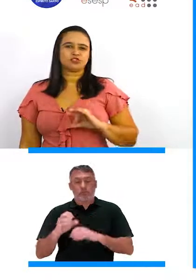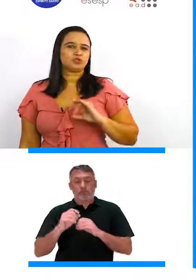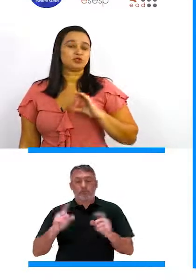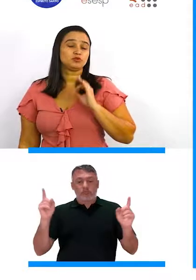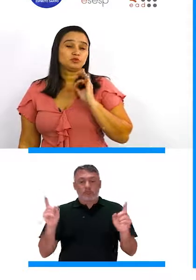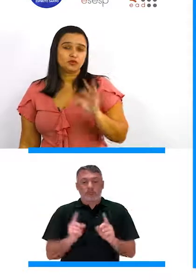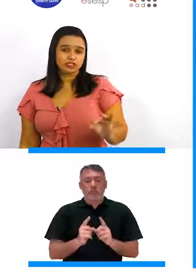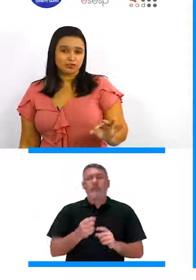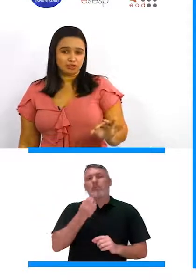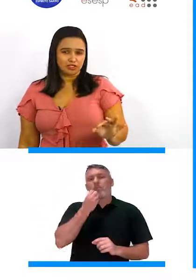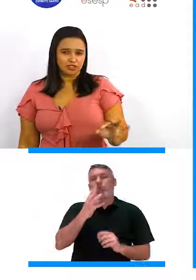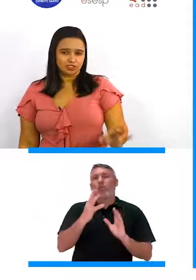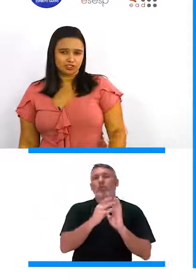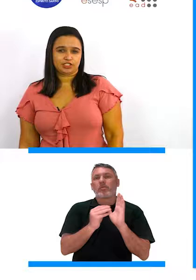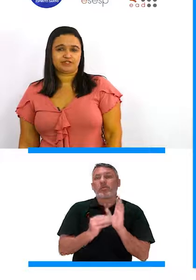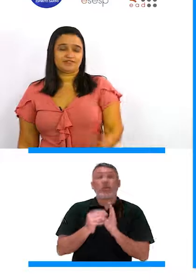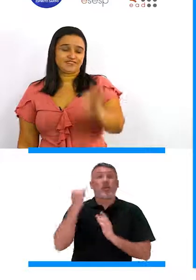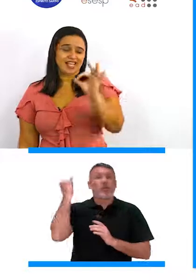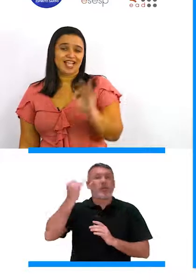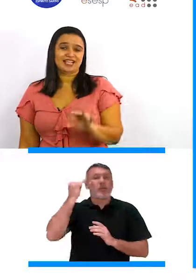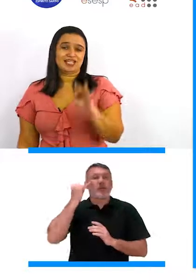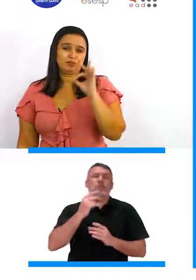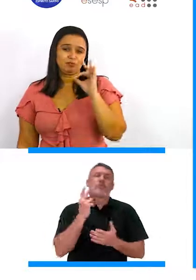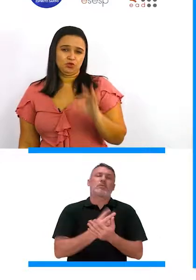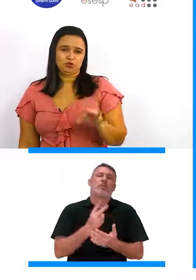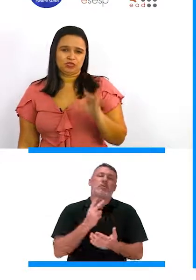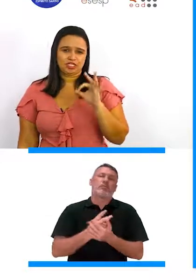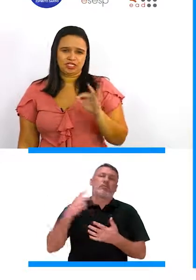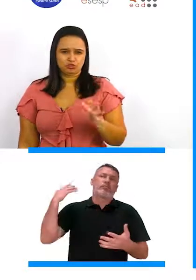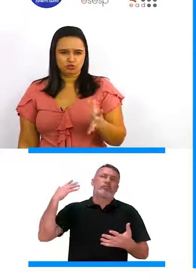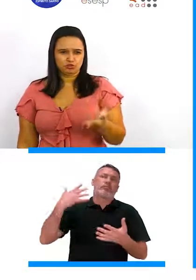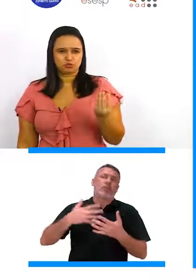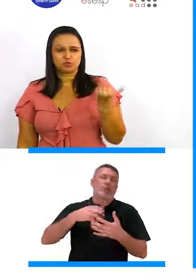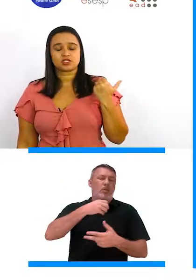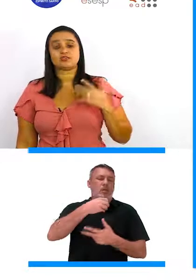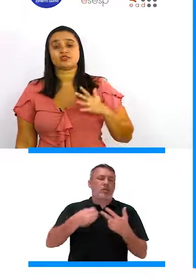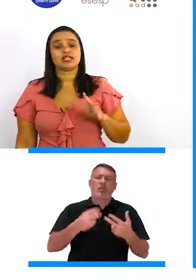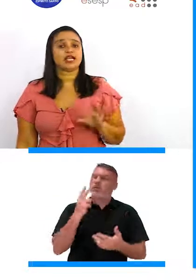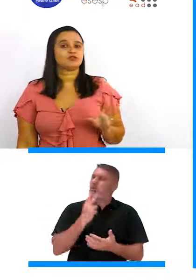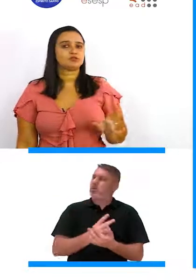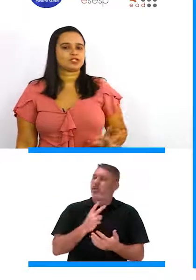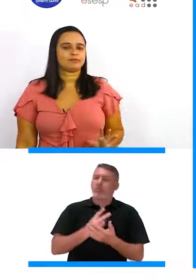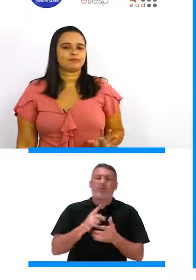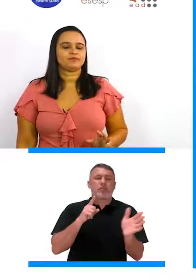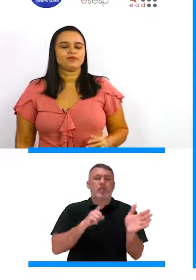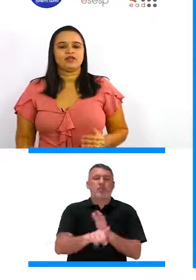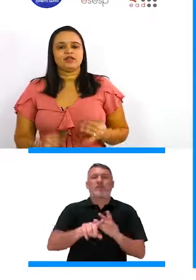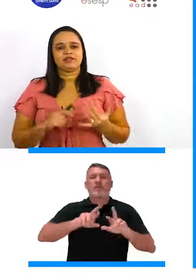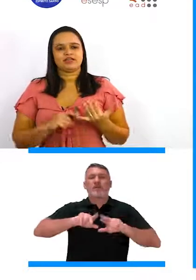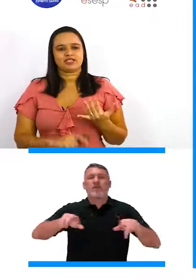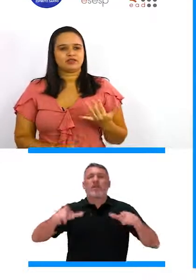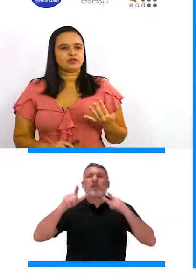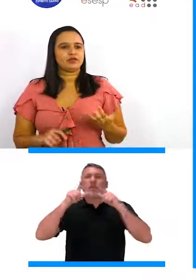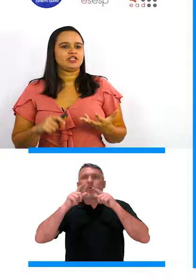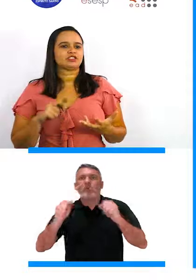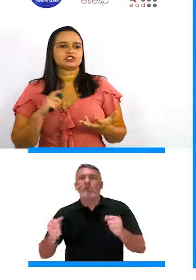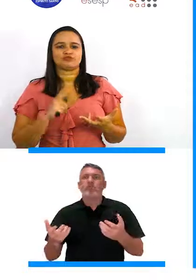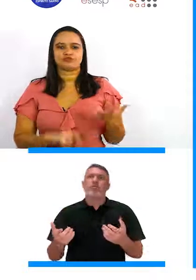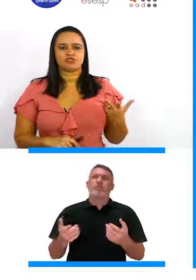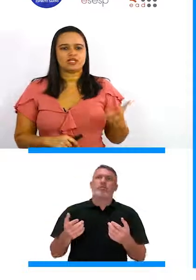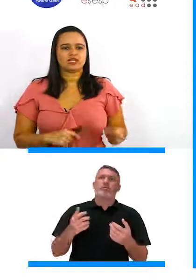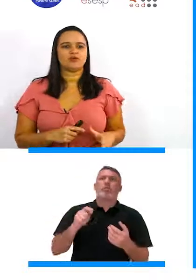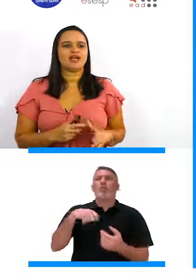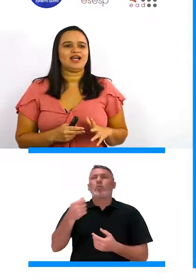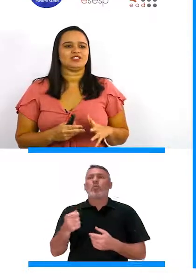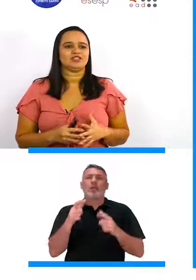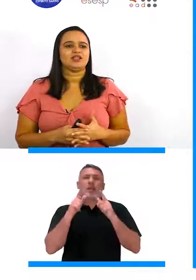viu um conteúdo muito importante que cai em muitos Enems. Nos últimos anos, tem caído sempre. Variação linguística,